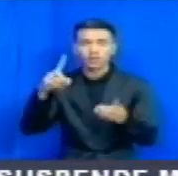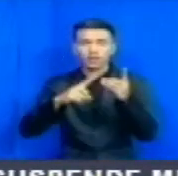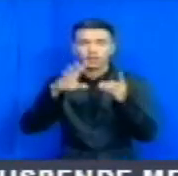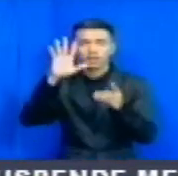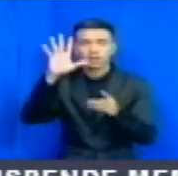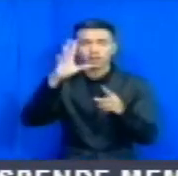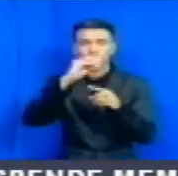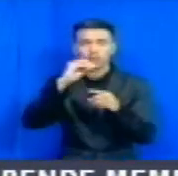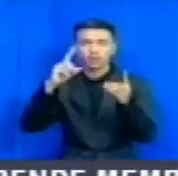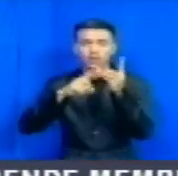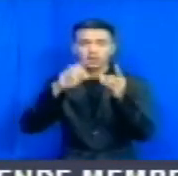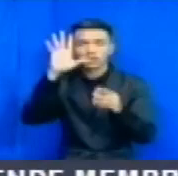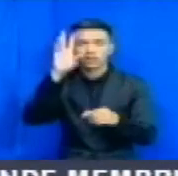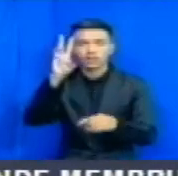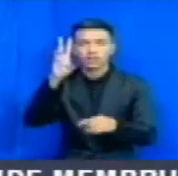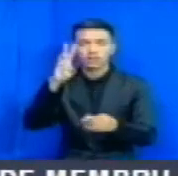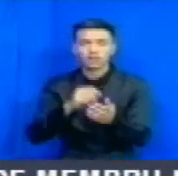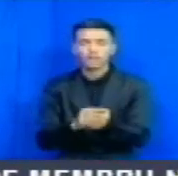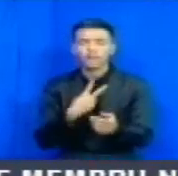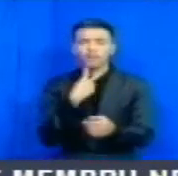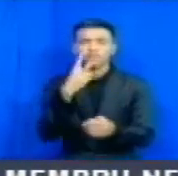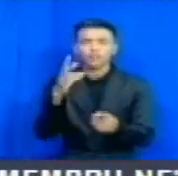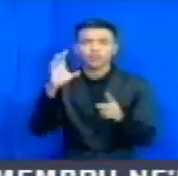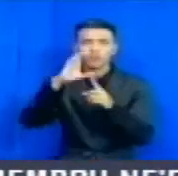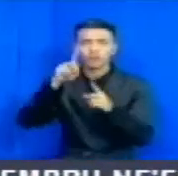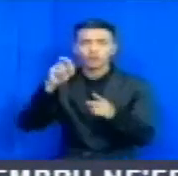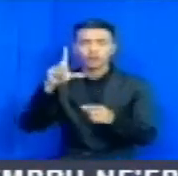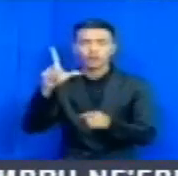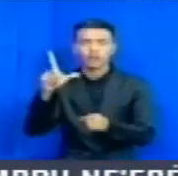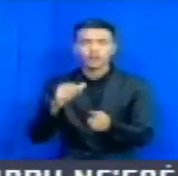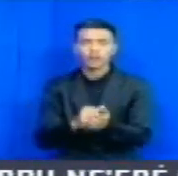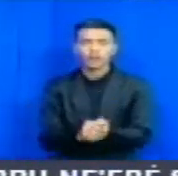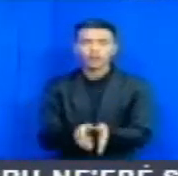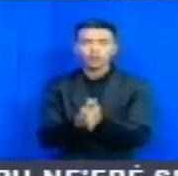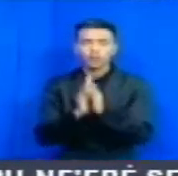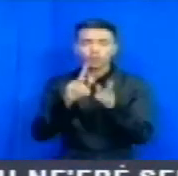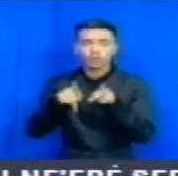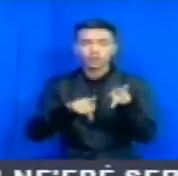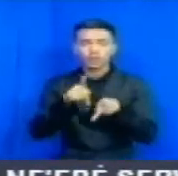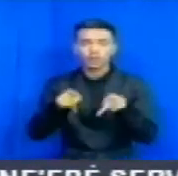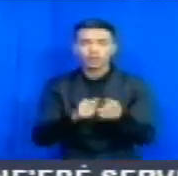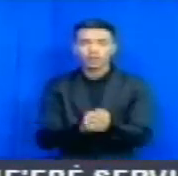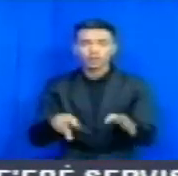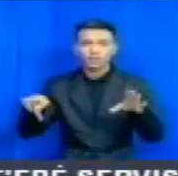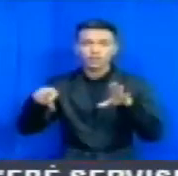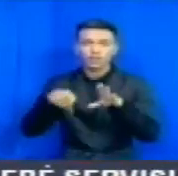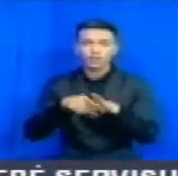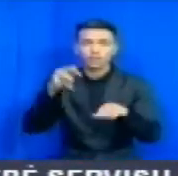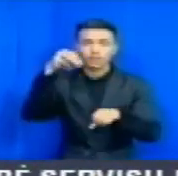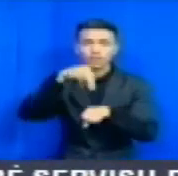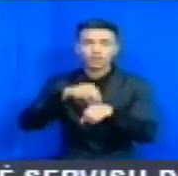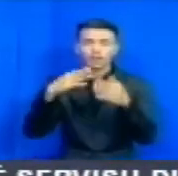no dia 6. Porta-voz Comando Geral Penitelli, Russo Serani Católico deve se participa em